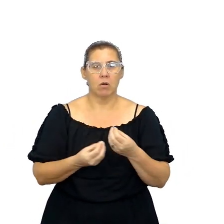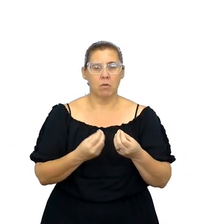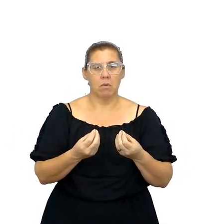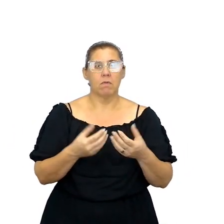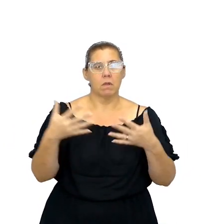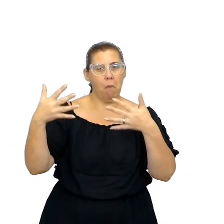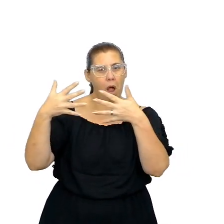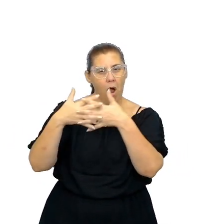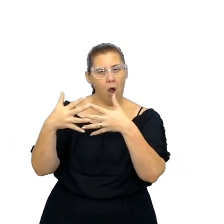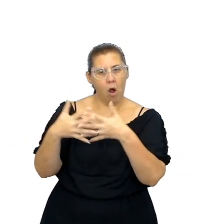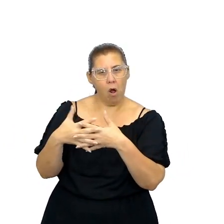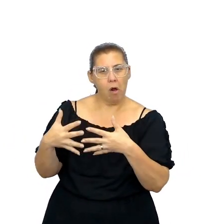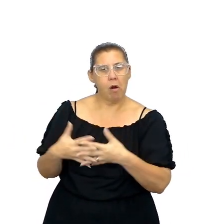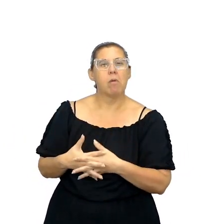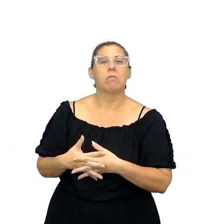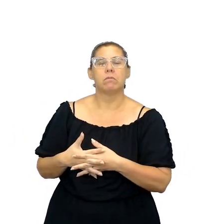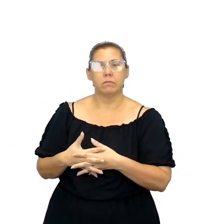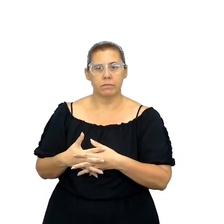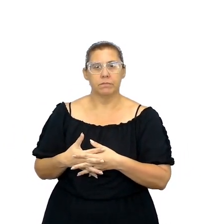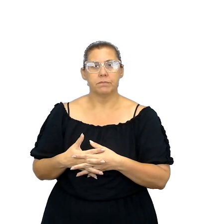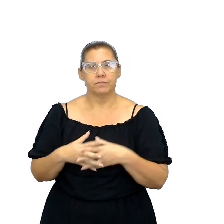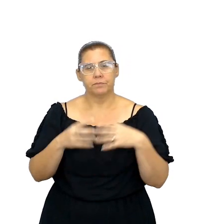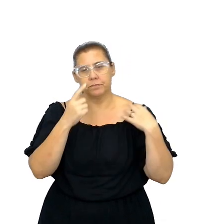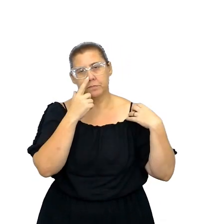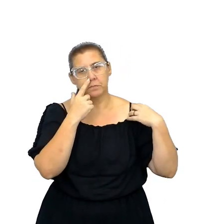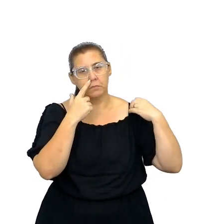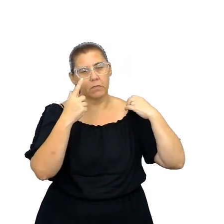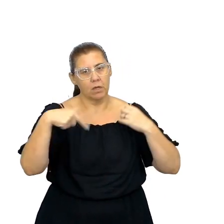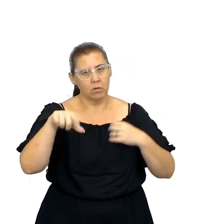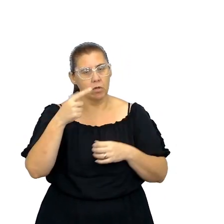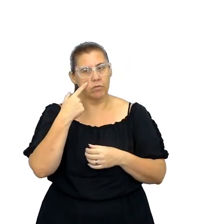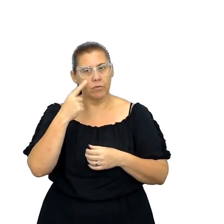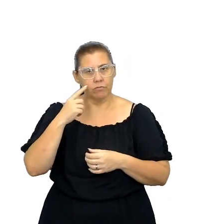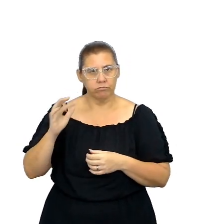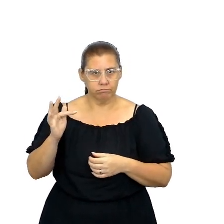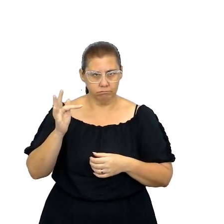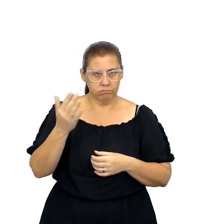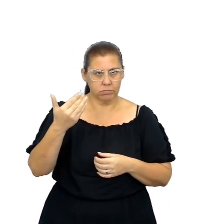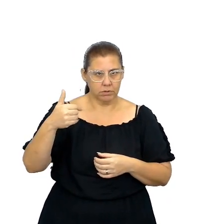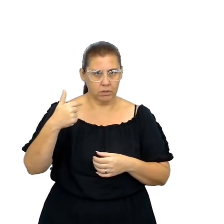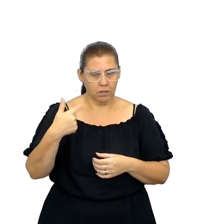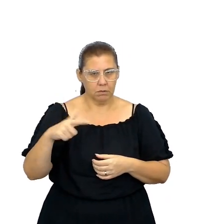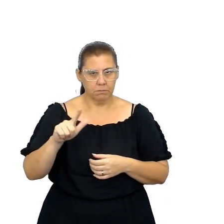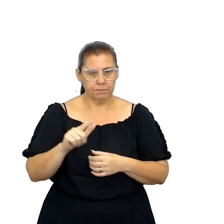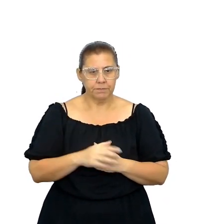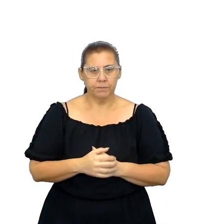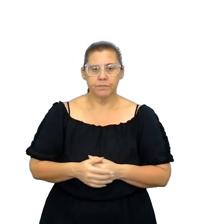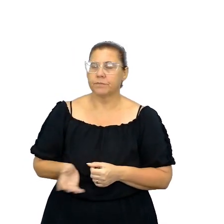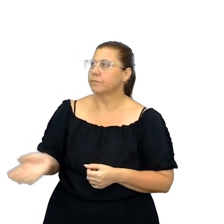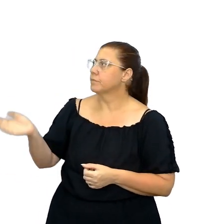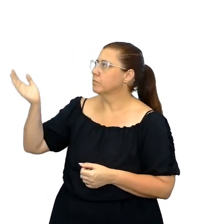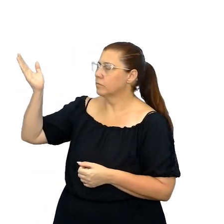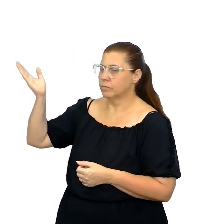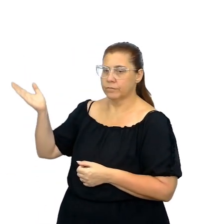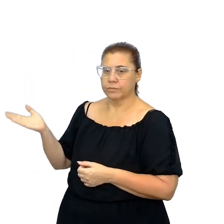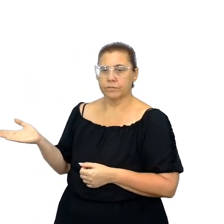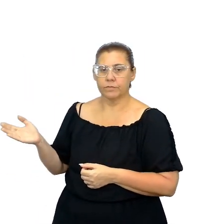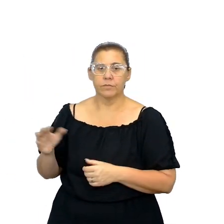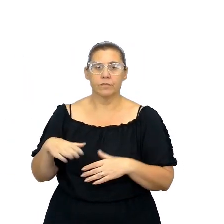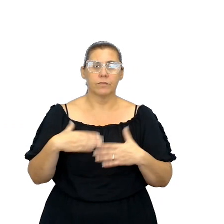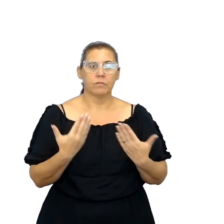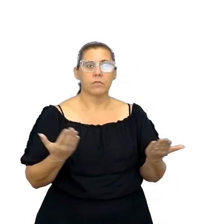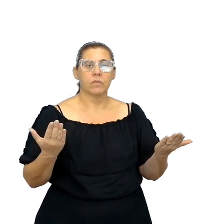de complexidade dos textos, conforme vamos ver mais adiante. Quando nós estamos aqui